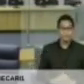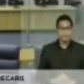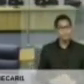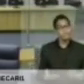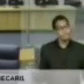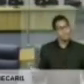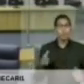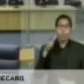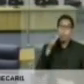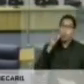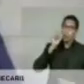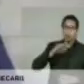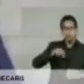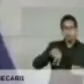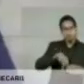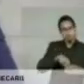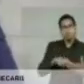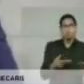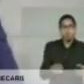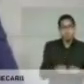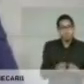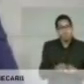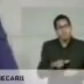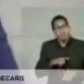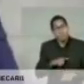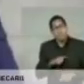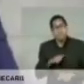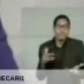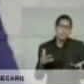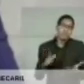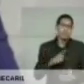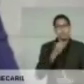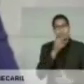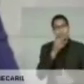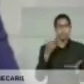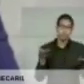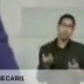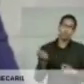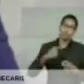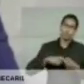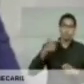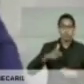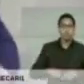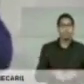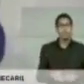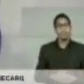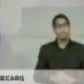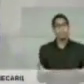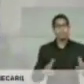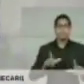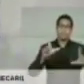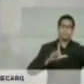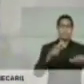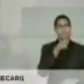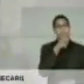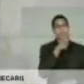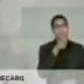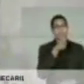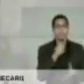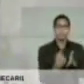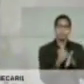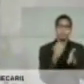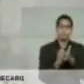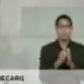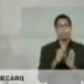da tribuna ontem, não pretendia falar hoje nesse pequeno expediente. Hoje ia dar uma entrevista para uma emissora de televisão questionando